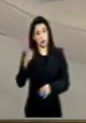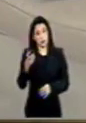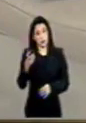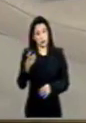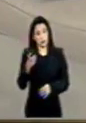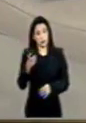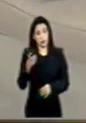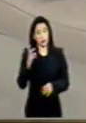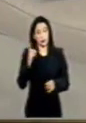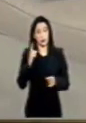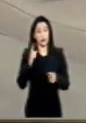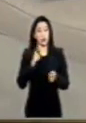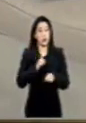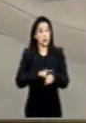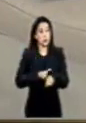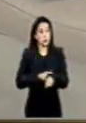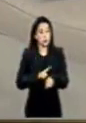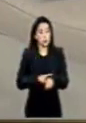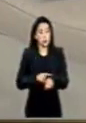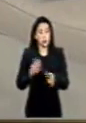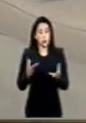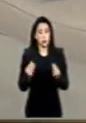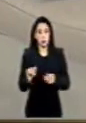que é crucial,